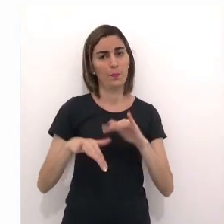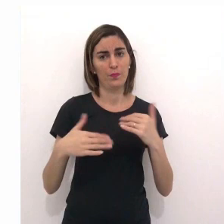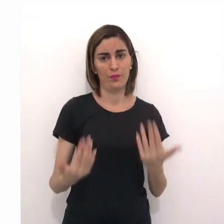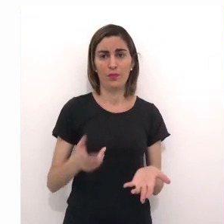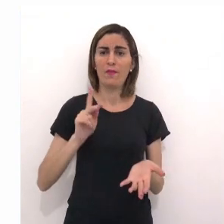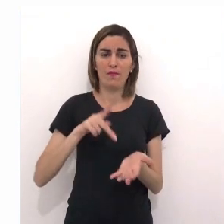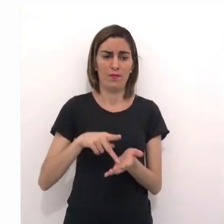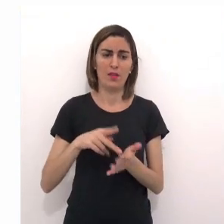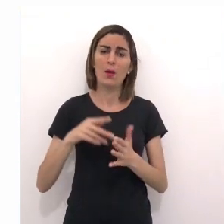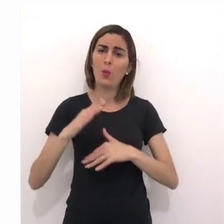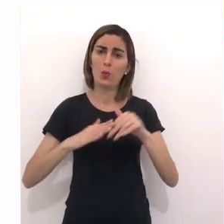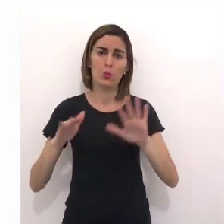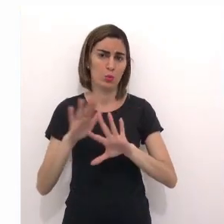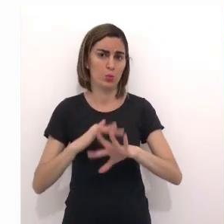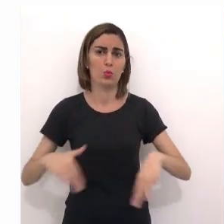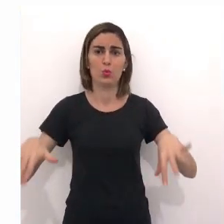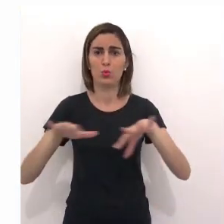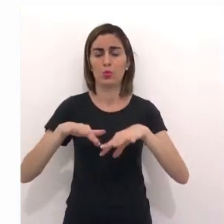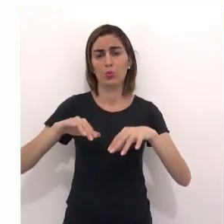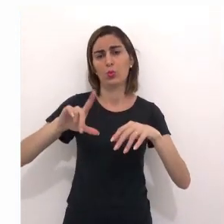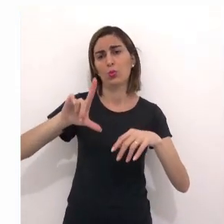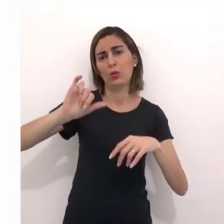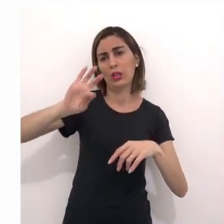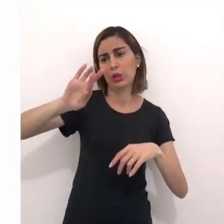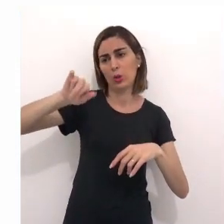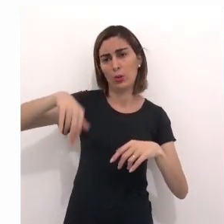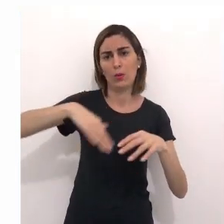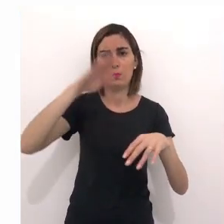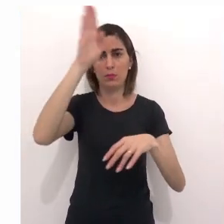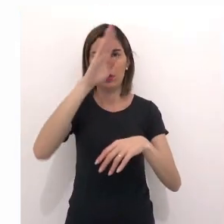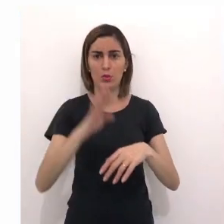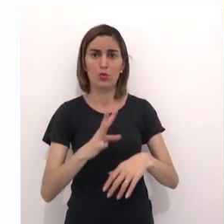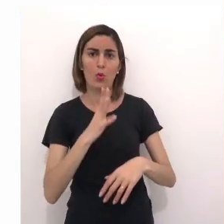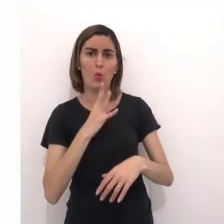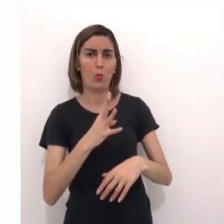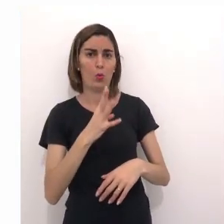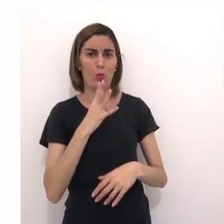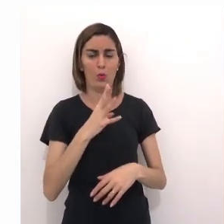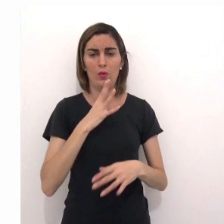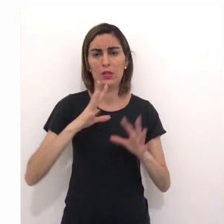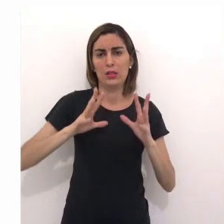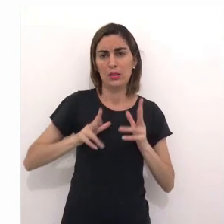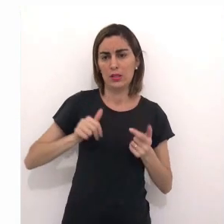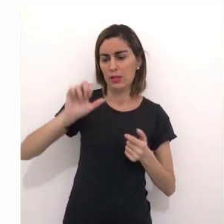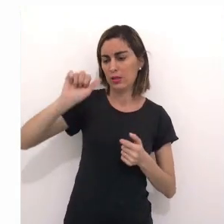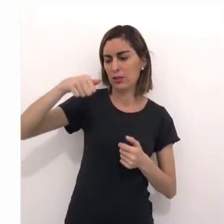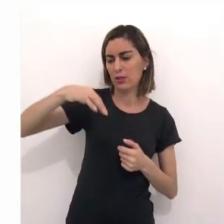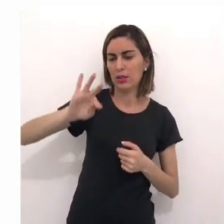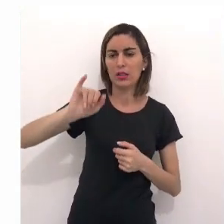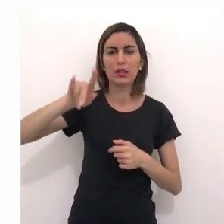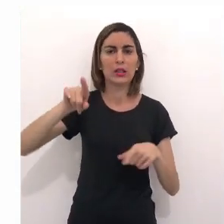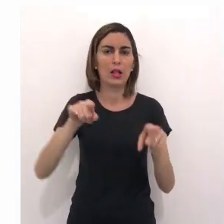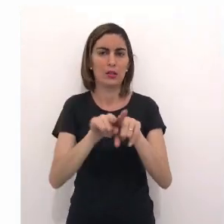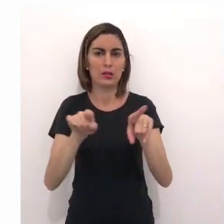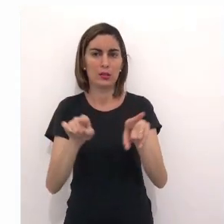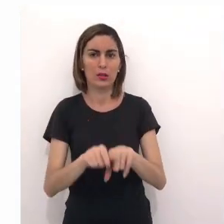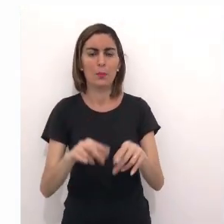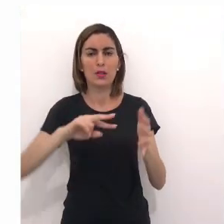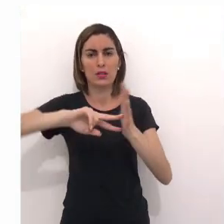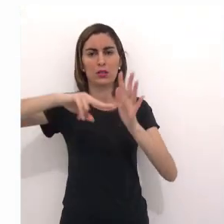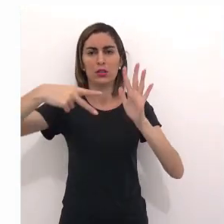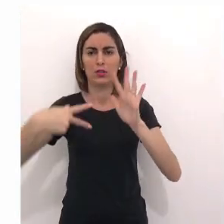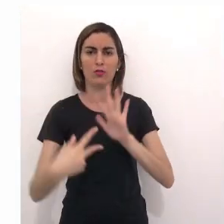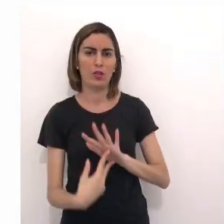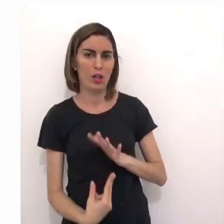praticamente todo o litoral brasileiro passou a conhecer esse termo santidade e também seu significado.